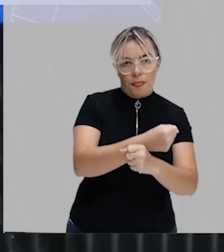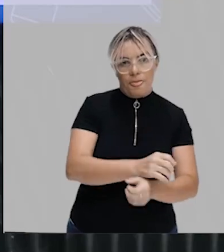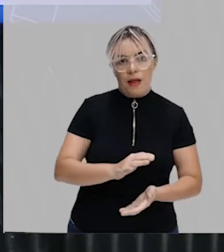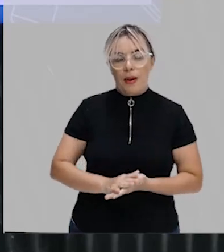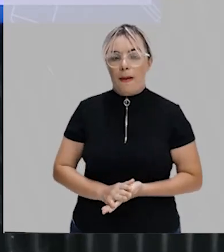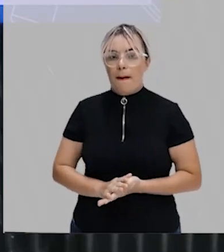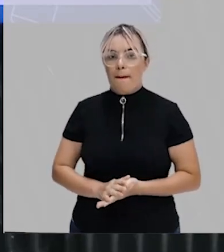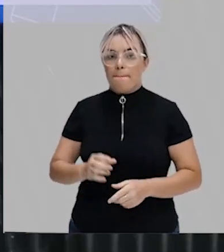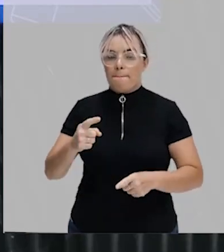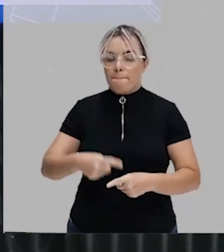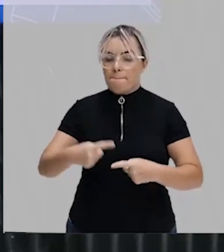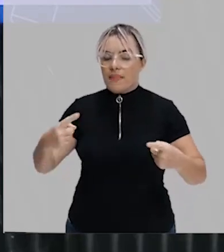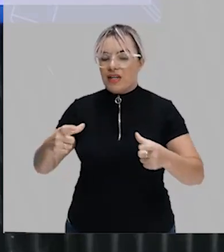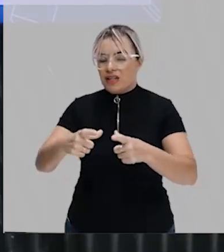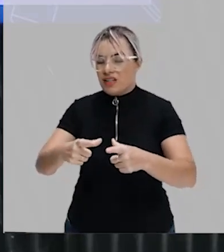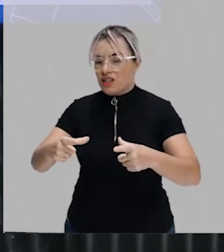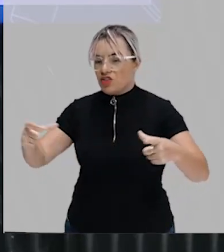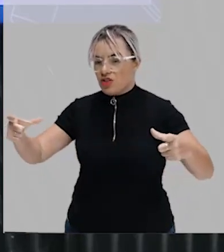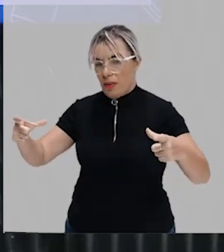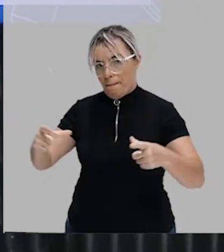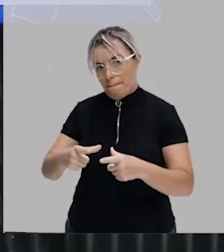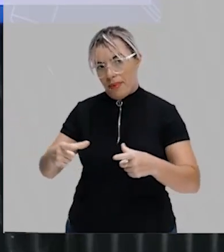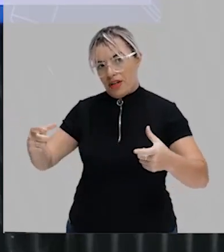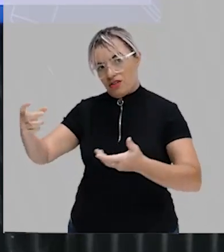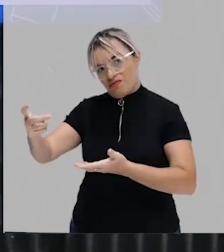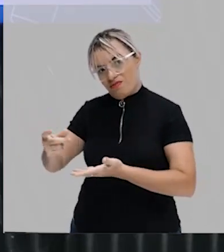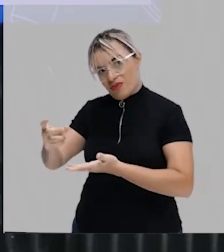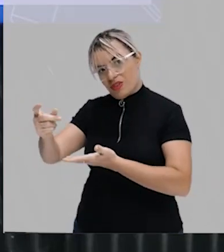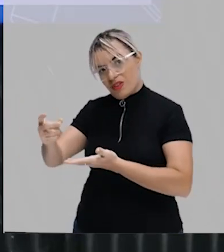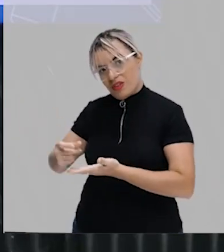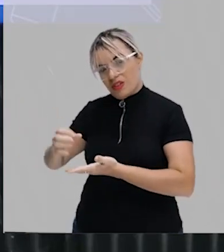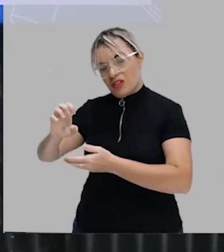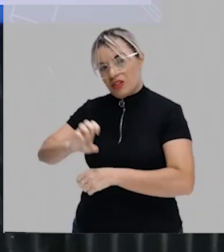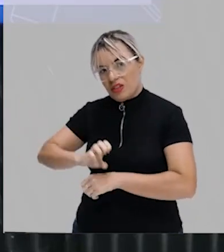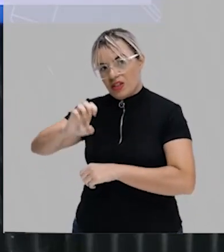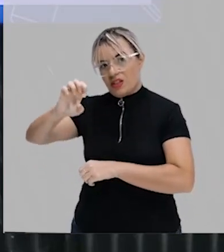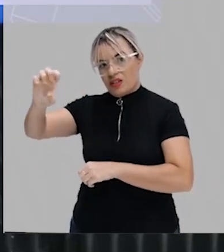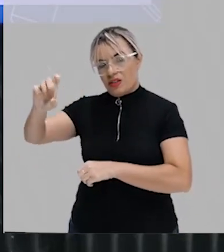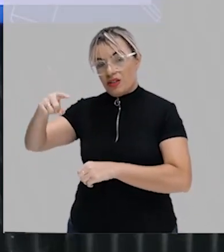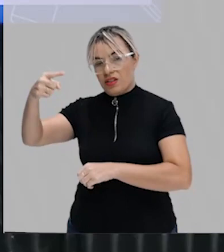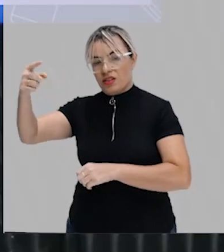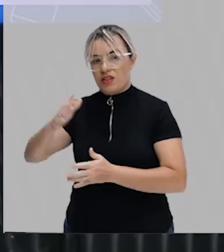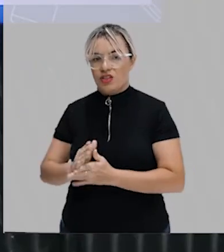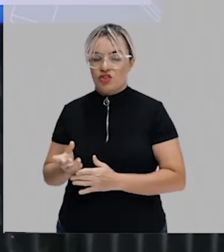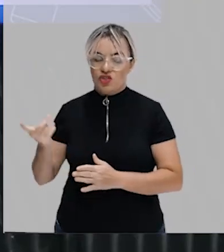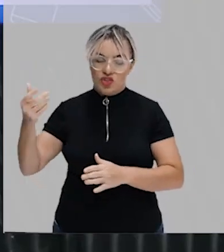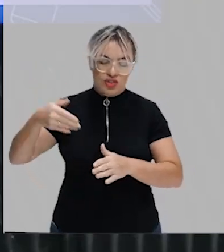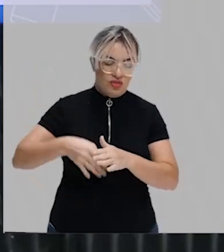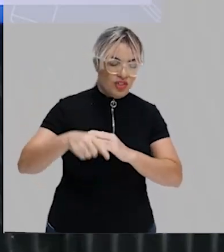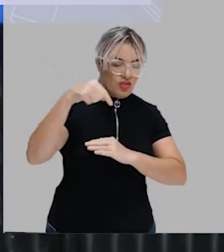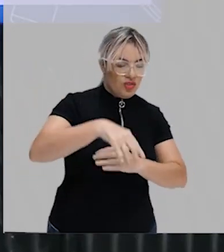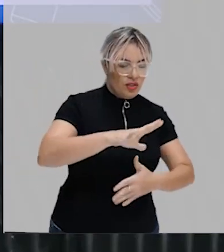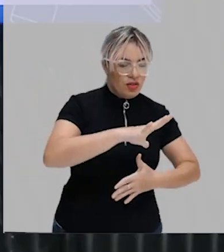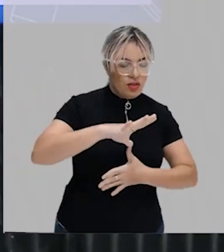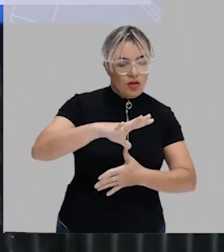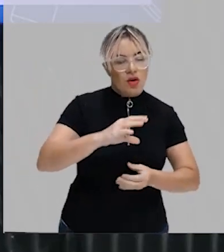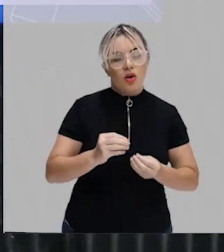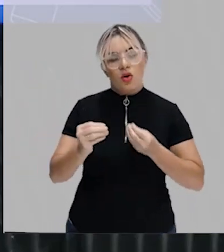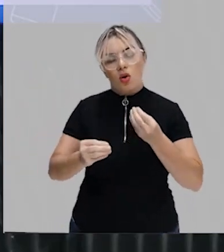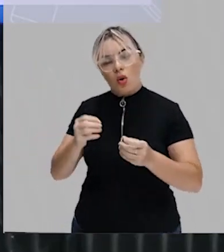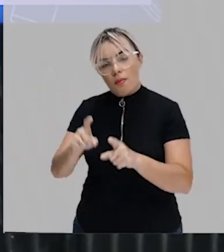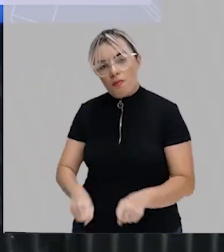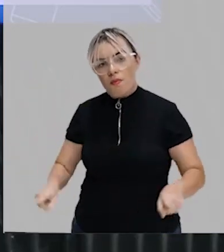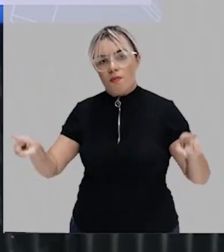mãos desses setores ligados aos credores flamengos. Uma estrutura de agromanufatura, como nós falamos,